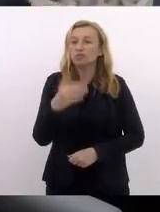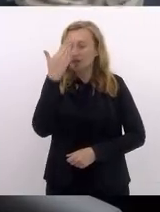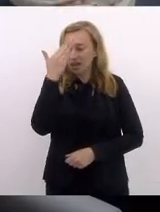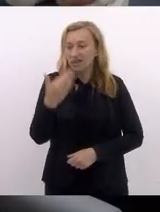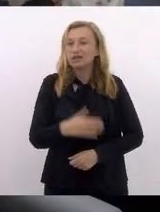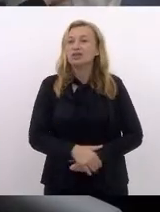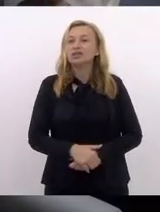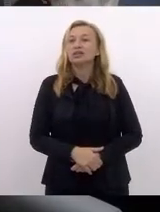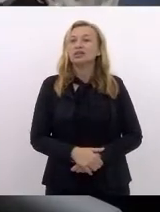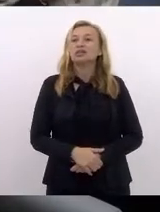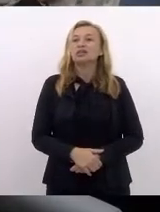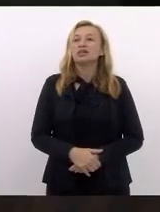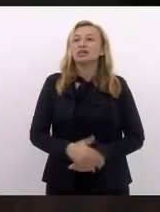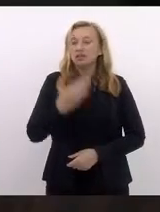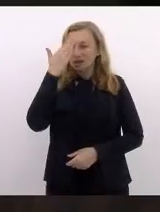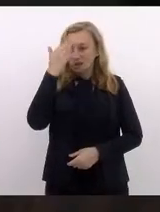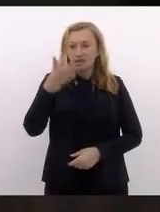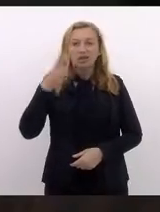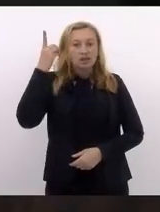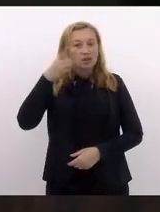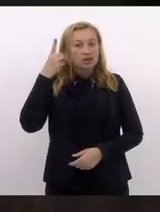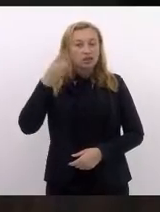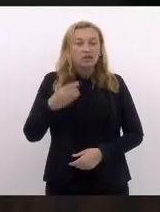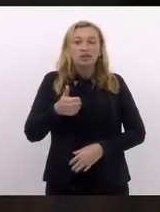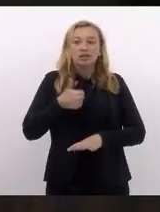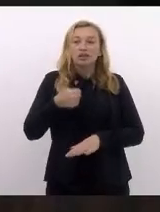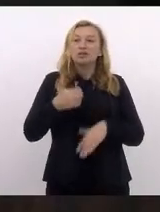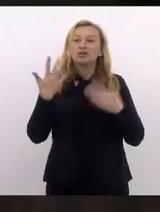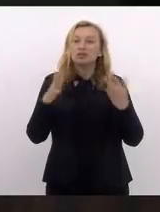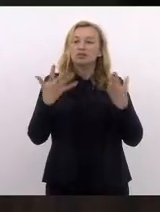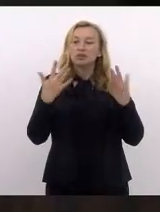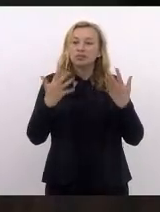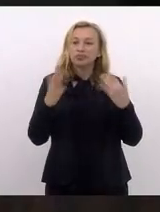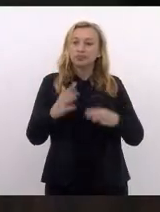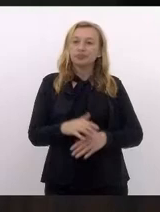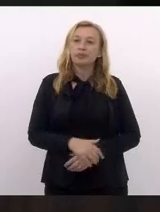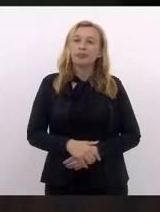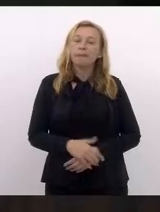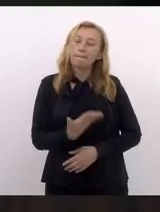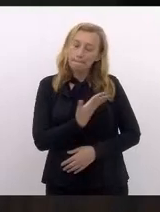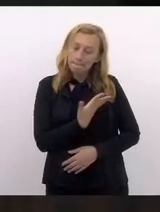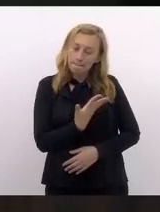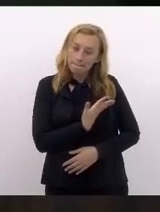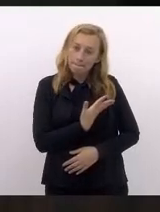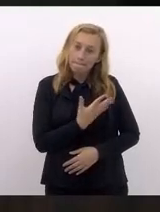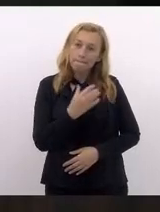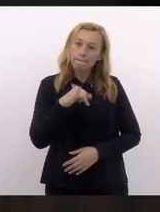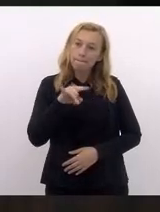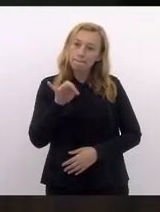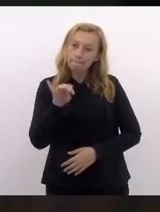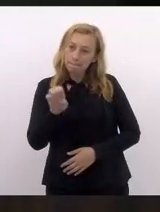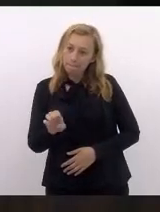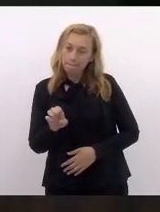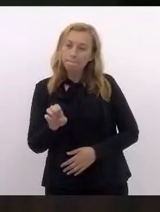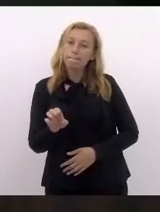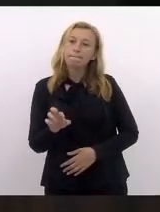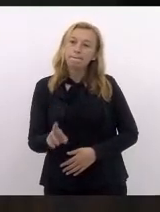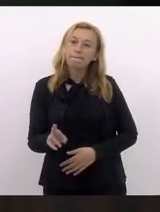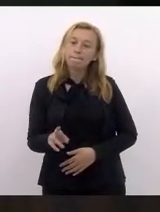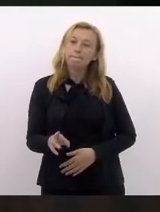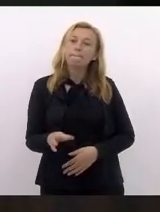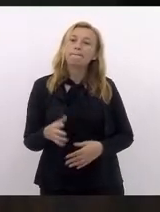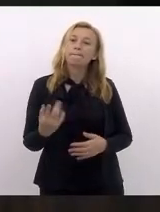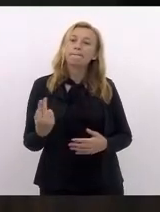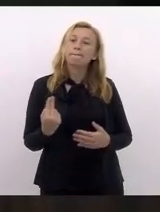obrigado obrigado Deputado o meu na tela parabenizar que companheiro Schmidt e ele agora